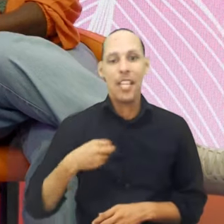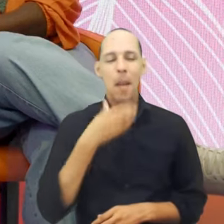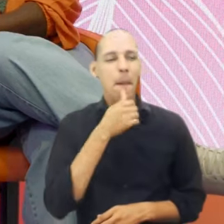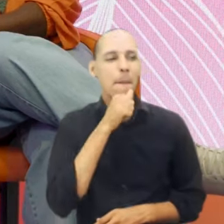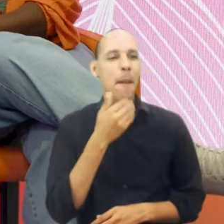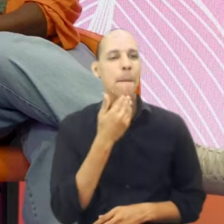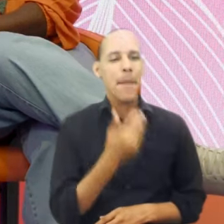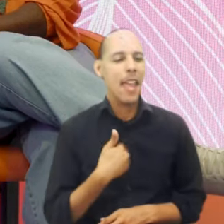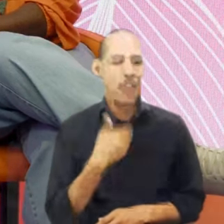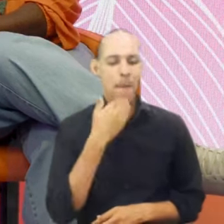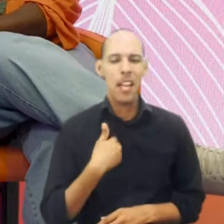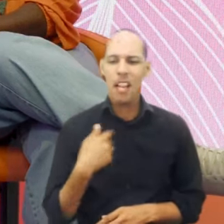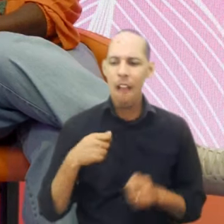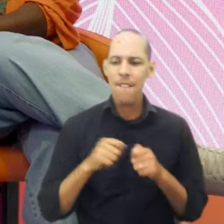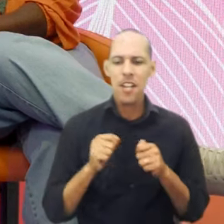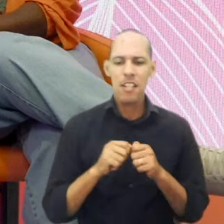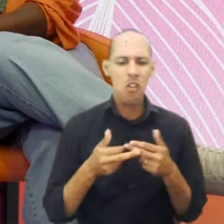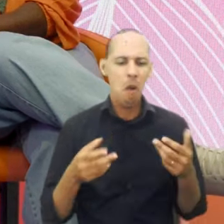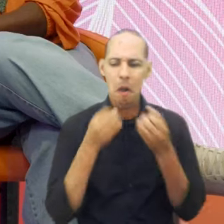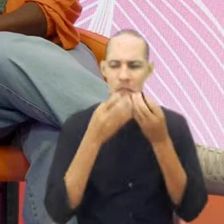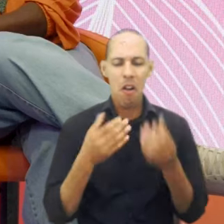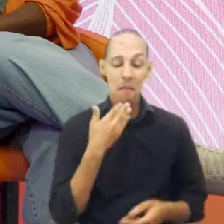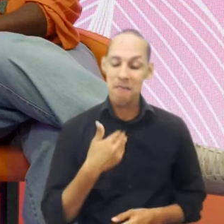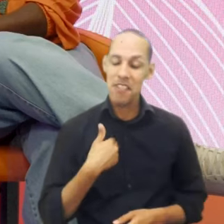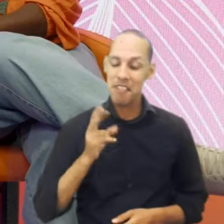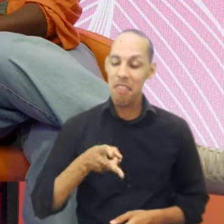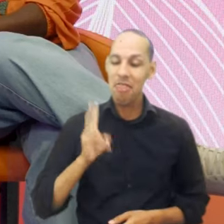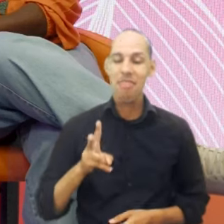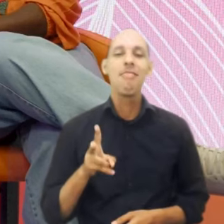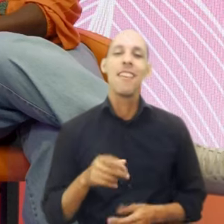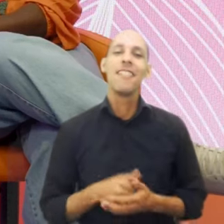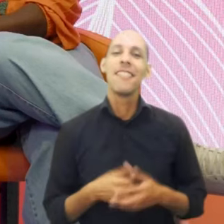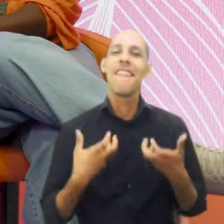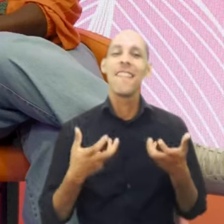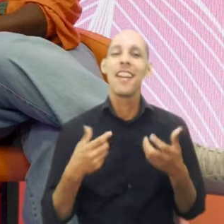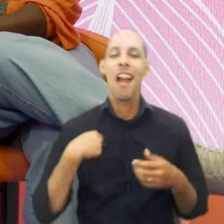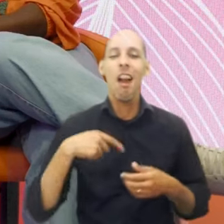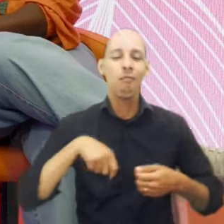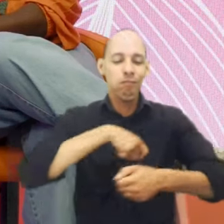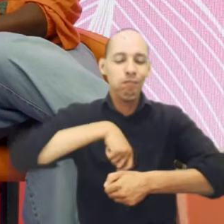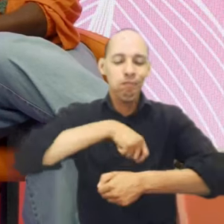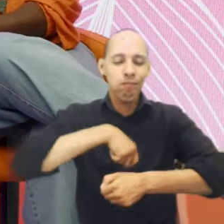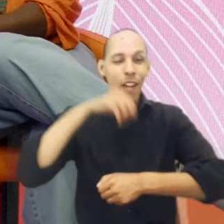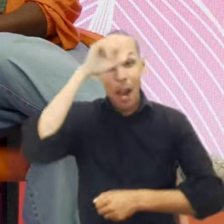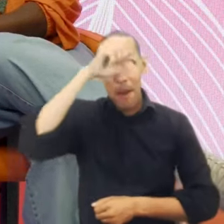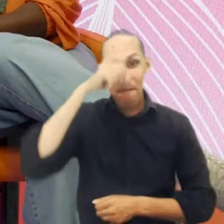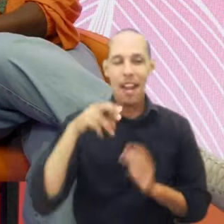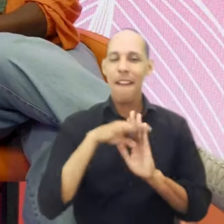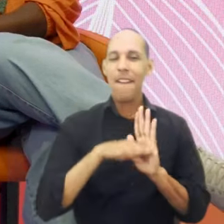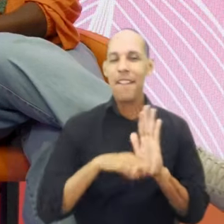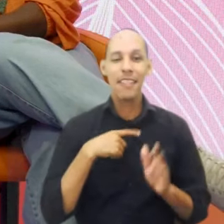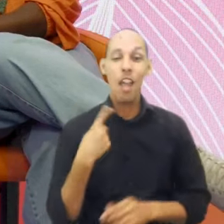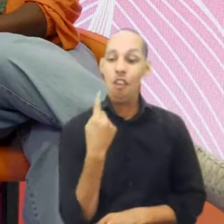não pedia nada. Falei, quer saber, eu vou aprender a fazer uma coisa muito boa, que ela vai me pedir. Aí eu fui nessa mira, aprendi, fiz uma receita